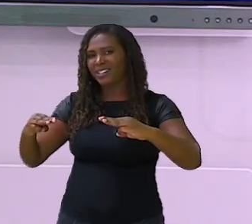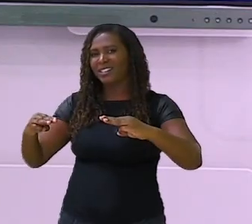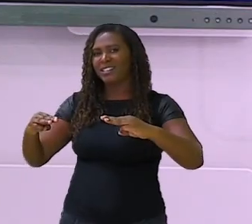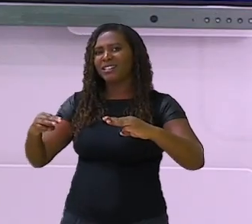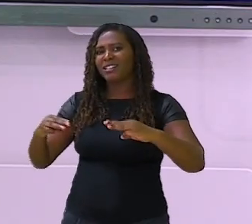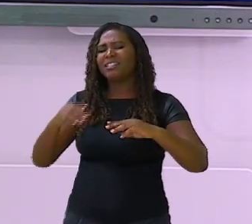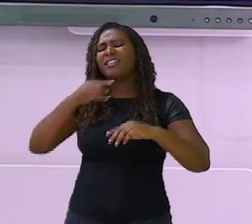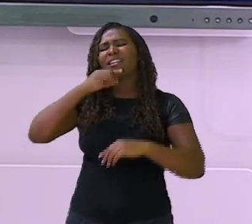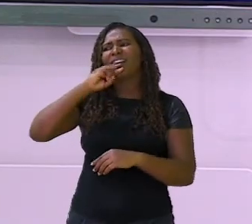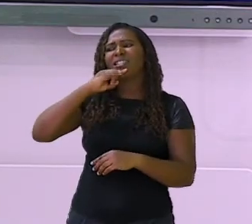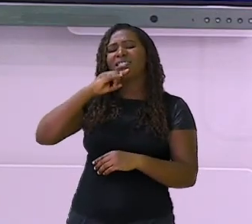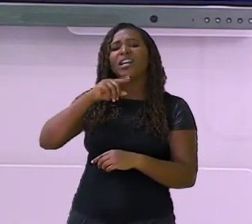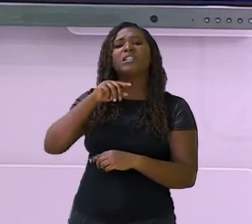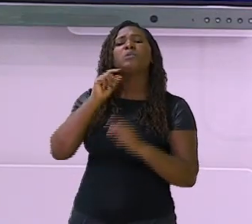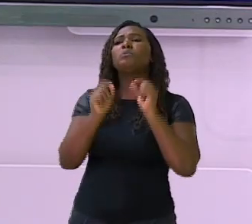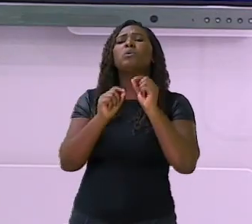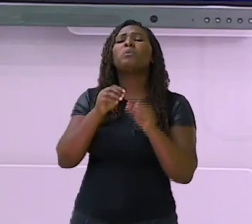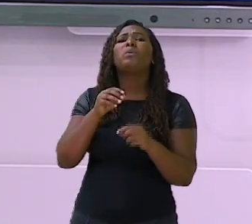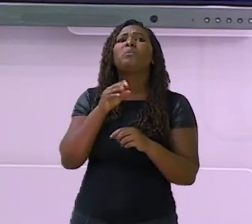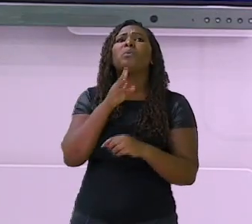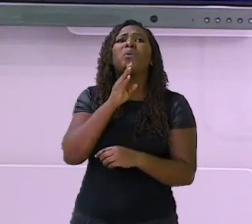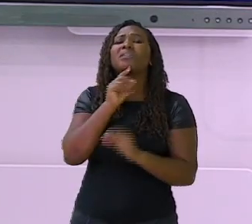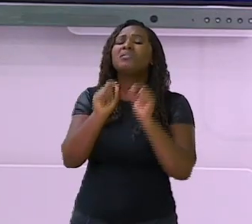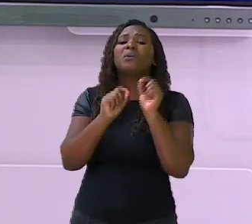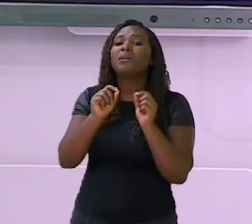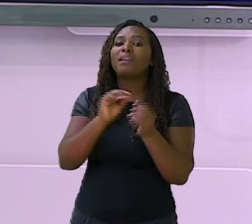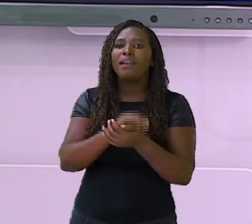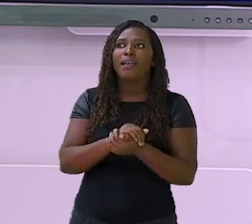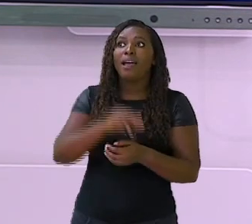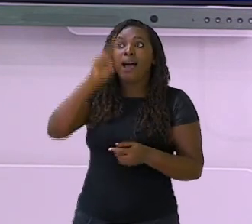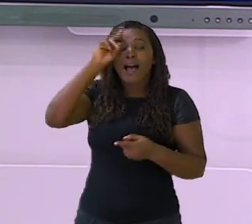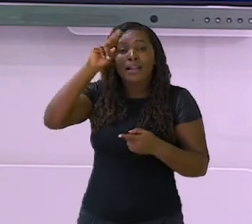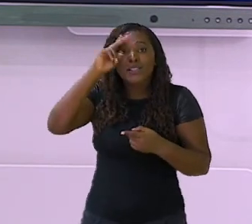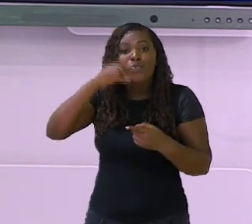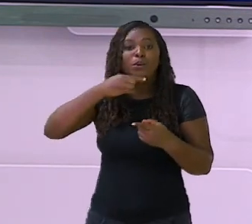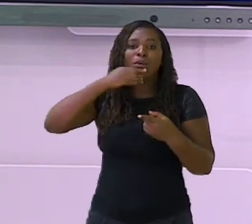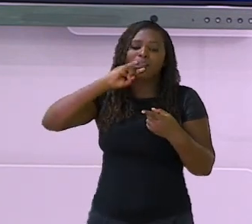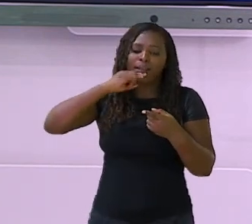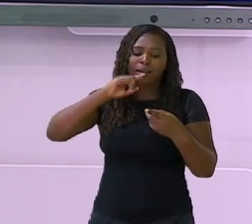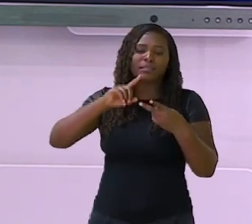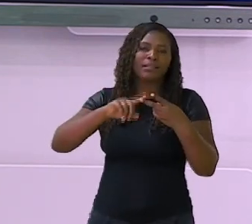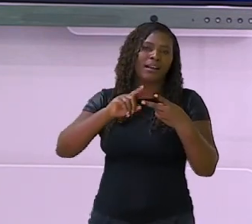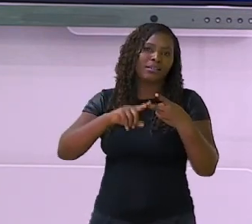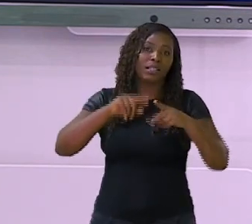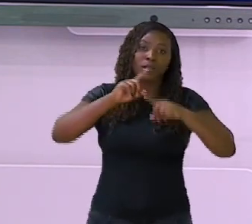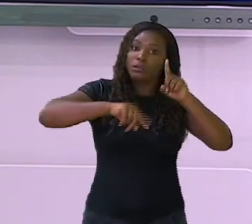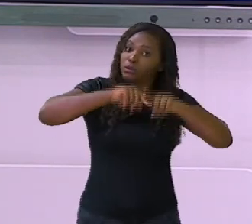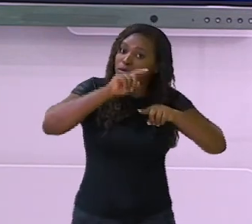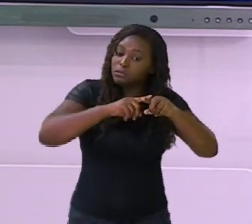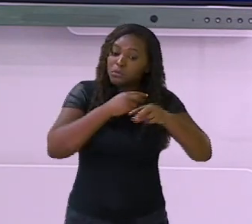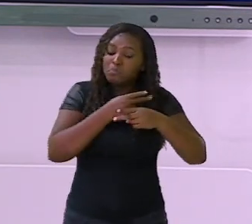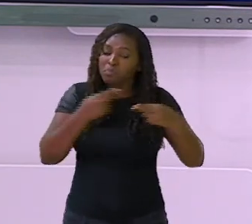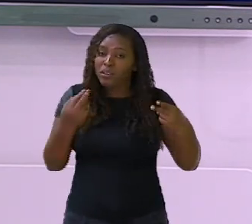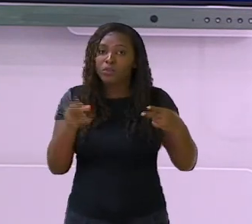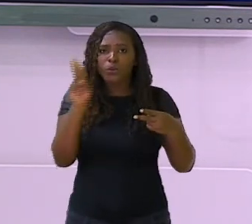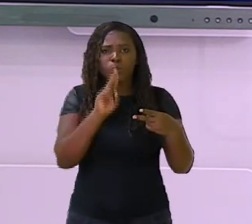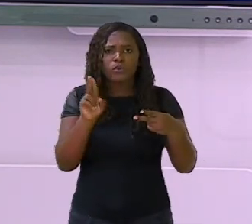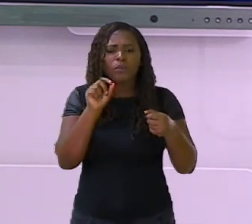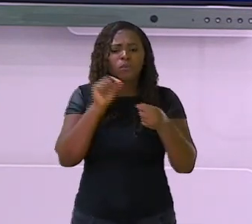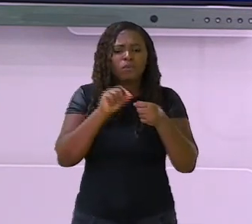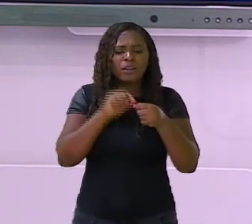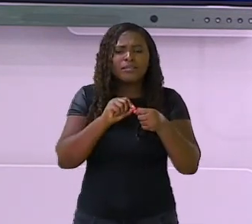os equipamentos antigos usados para fazer a cachaça, como é hoje, a gente consegue ver essa diferença, a